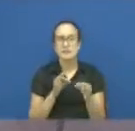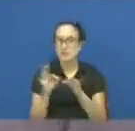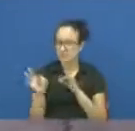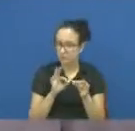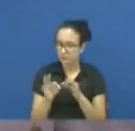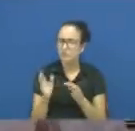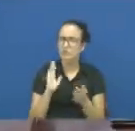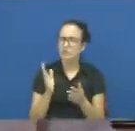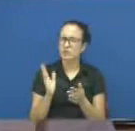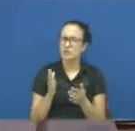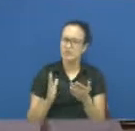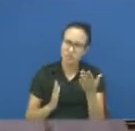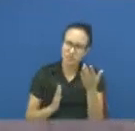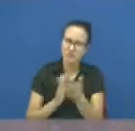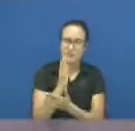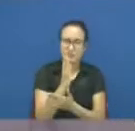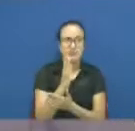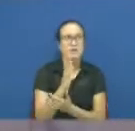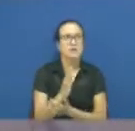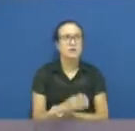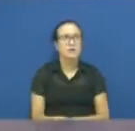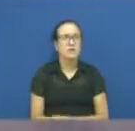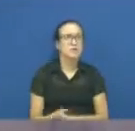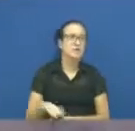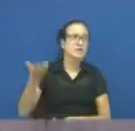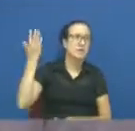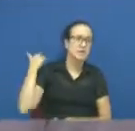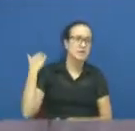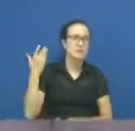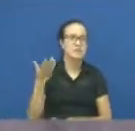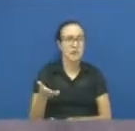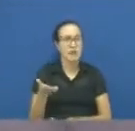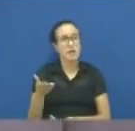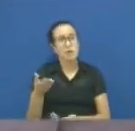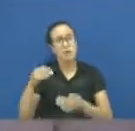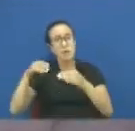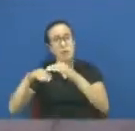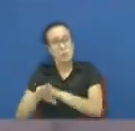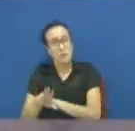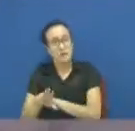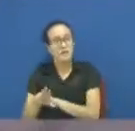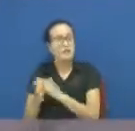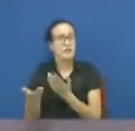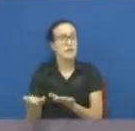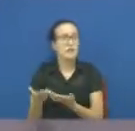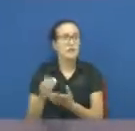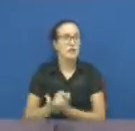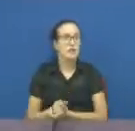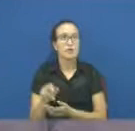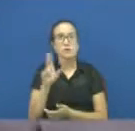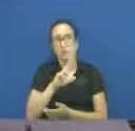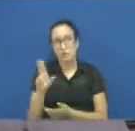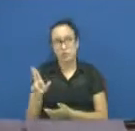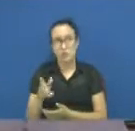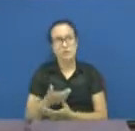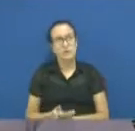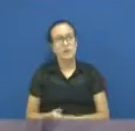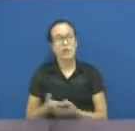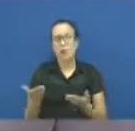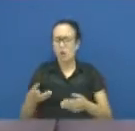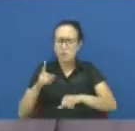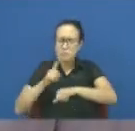outra legislatura, quando então o prefeito Pedro Teodoro Kiel, e ficou aí para ser denominado. E eu acho que uma boa